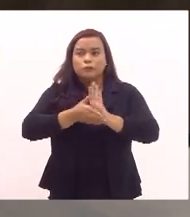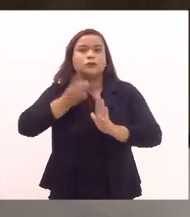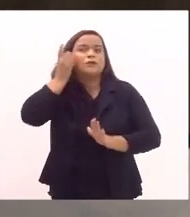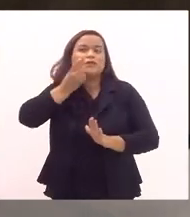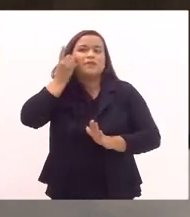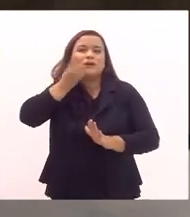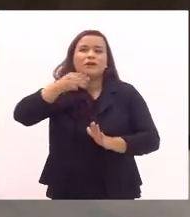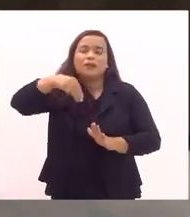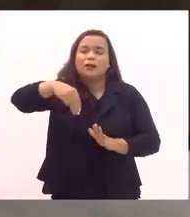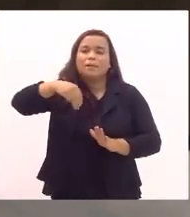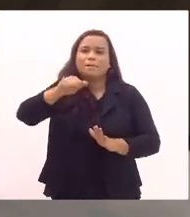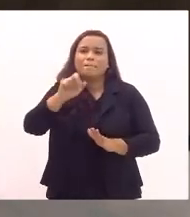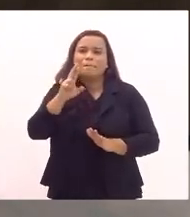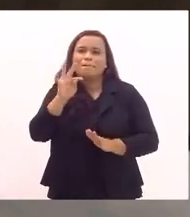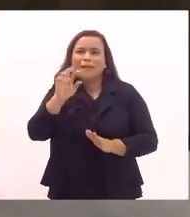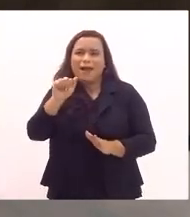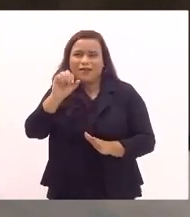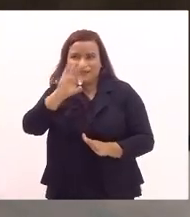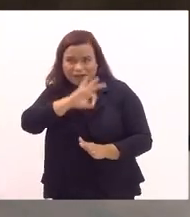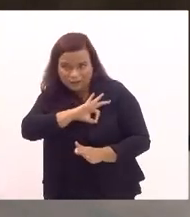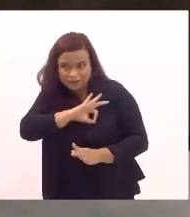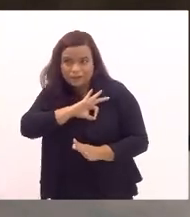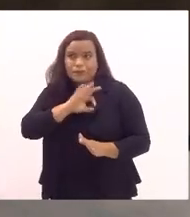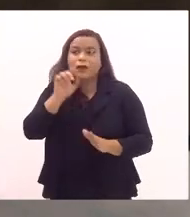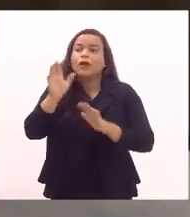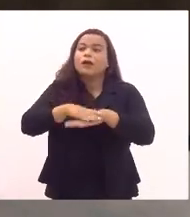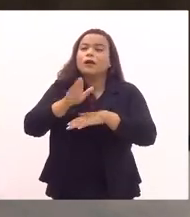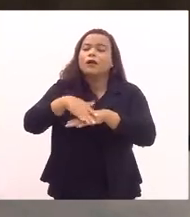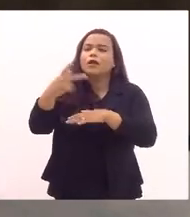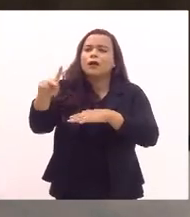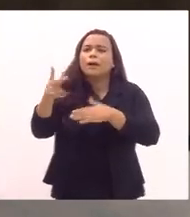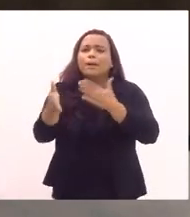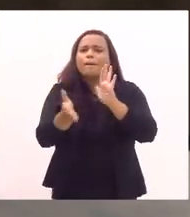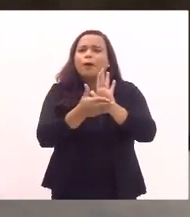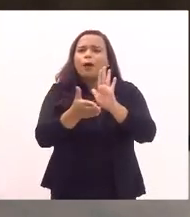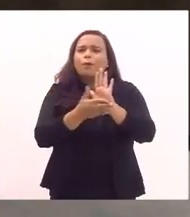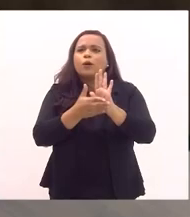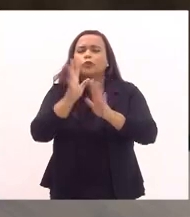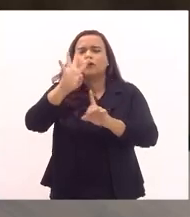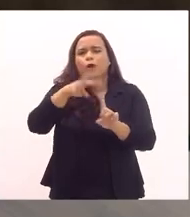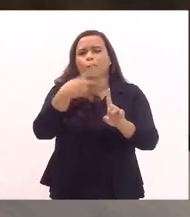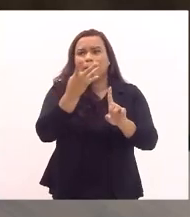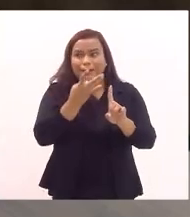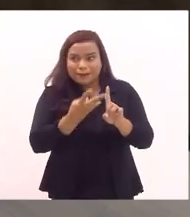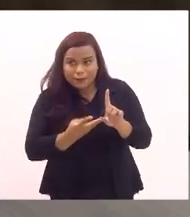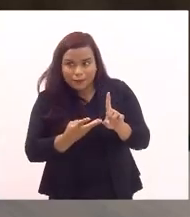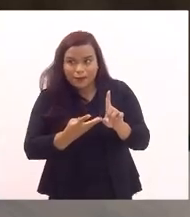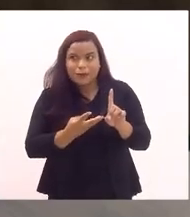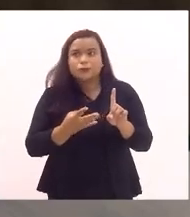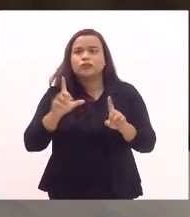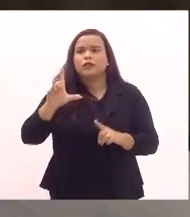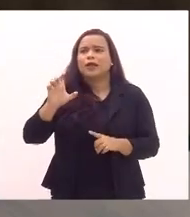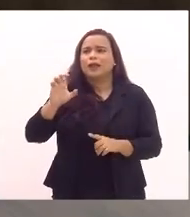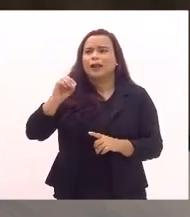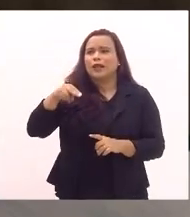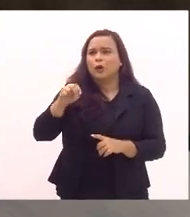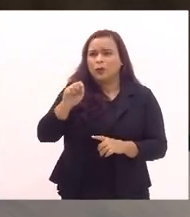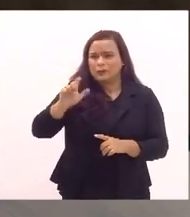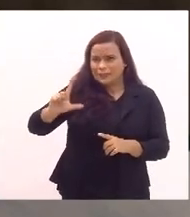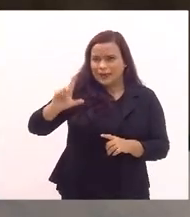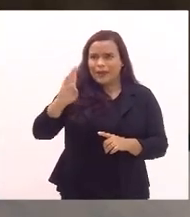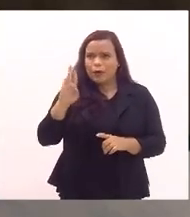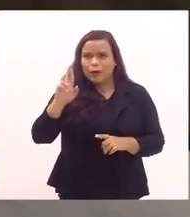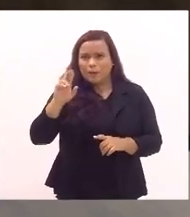deputada Martha Rocha que propôs a homenagem de Leonel Brizola né